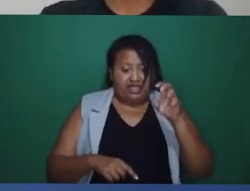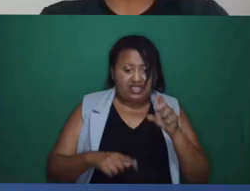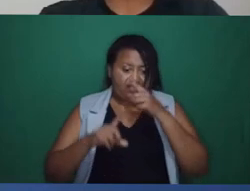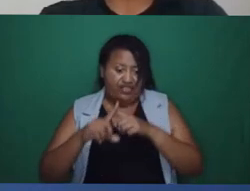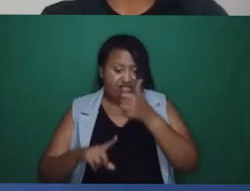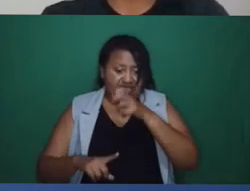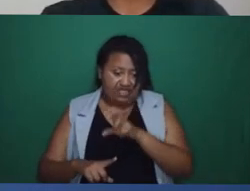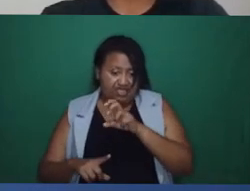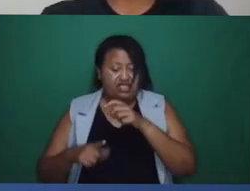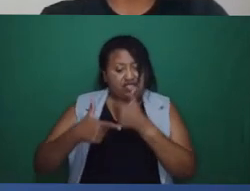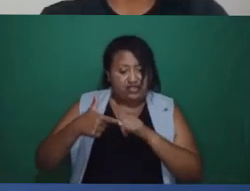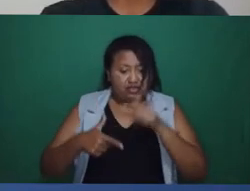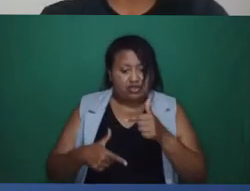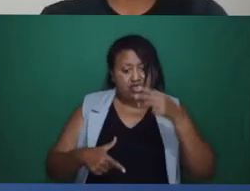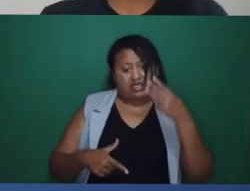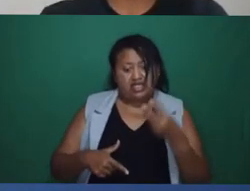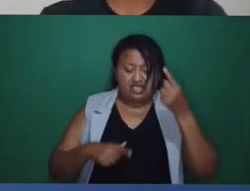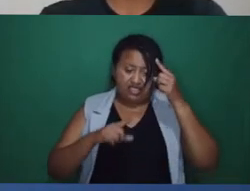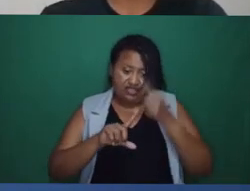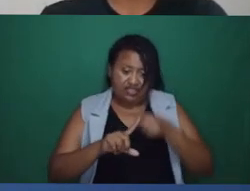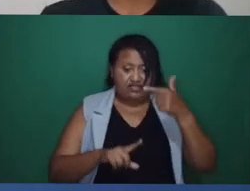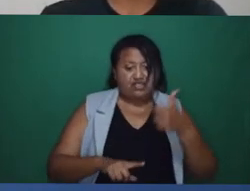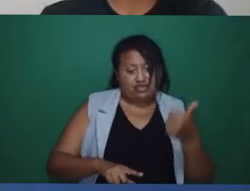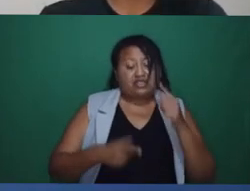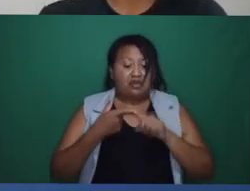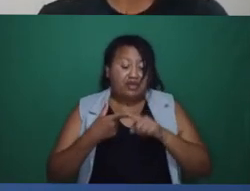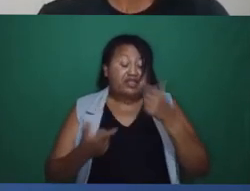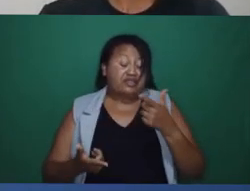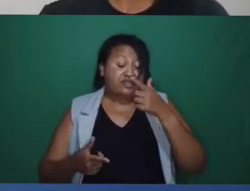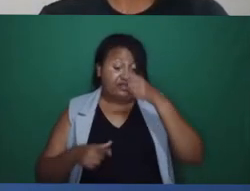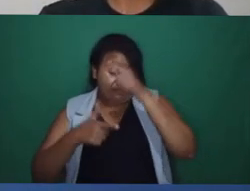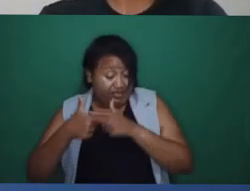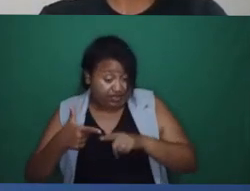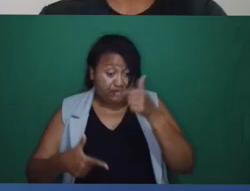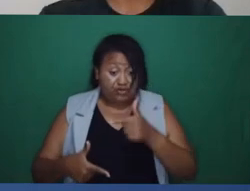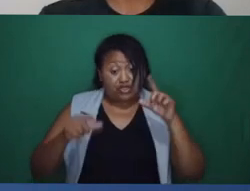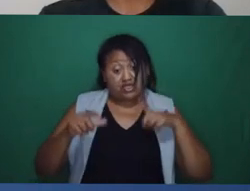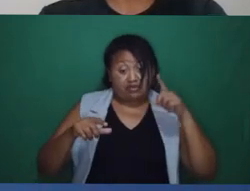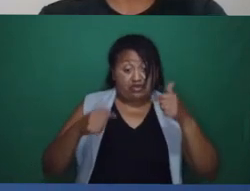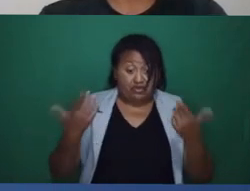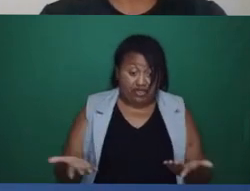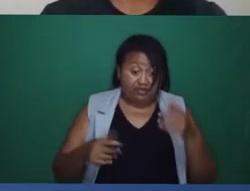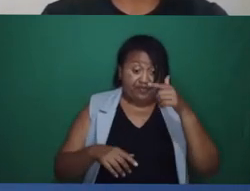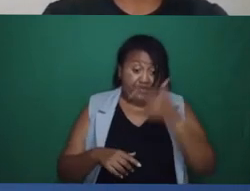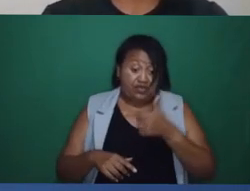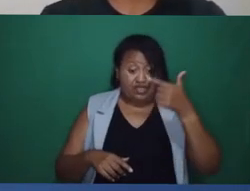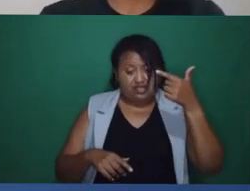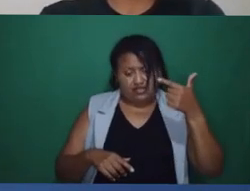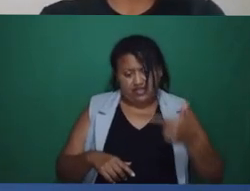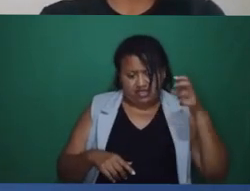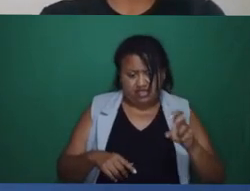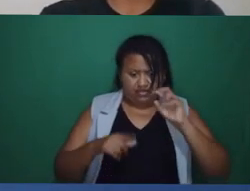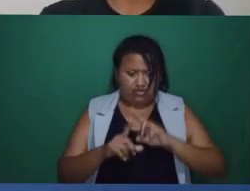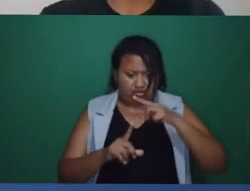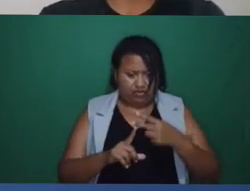+ 3 x 21 também dividido por 2 será assim teremos 225/2 +